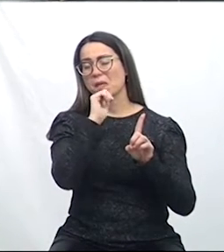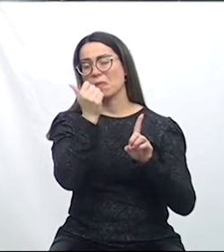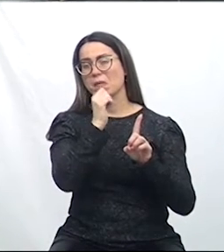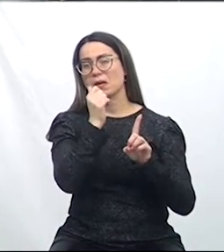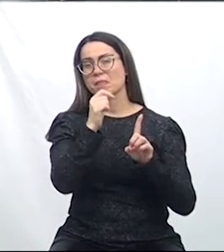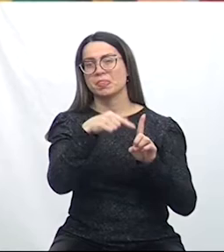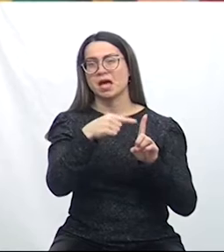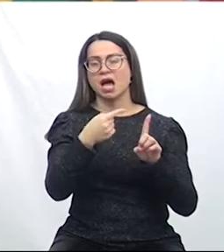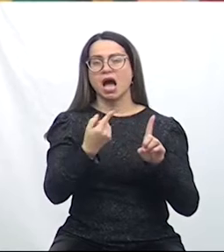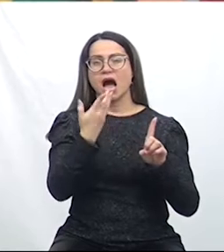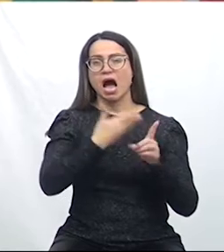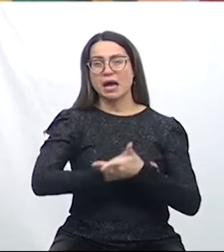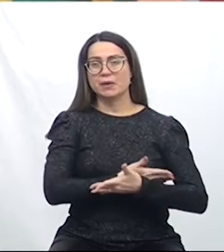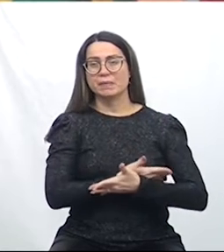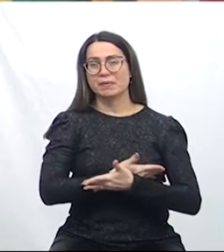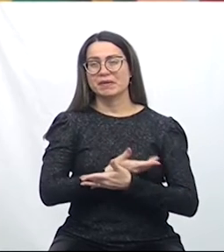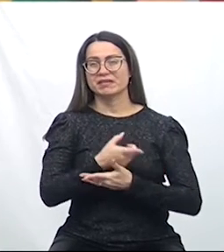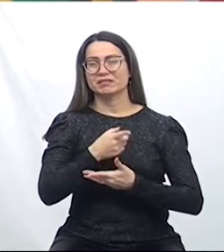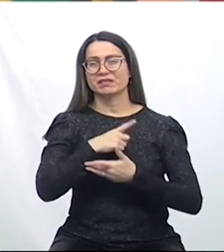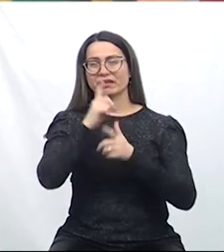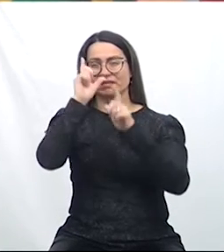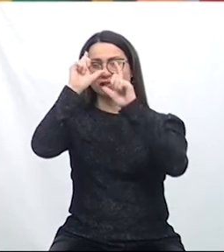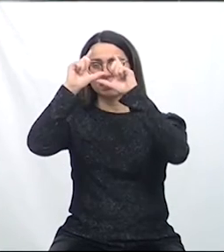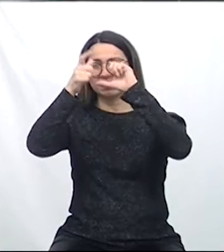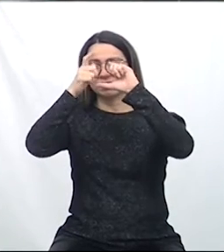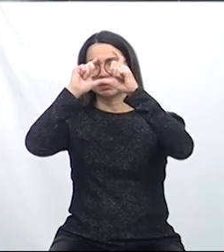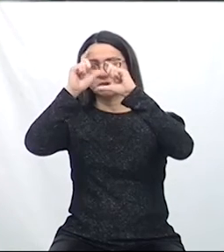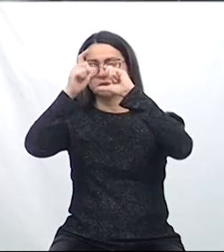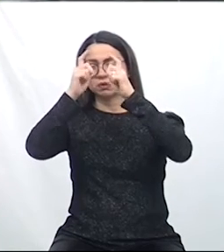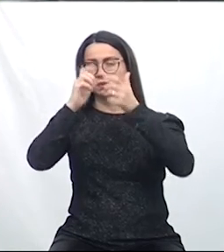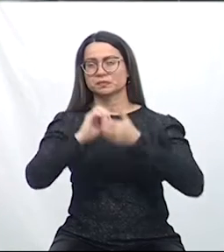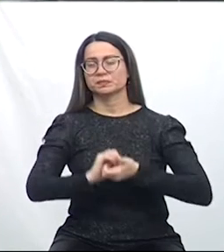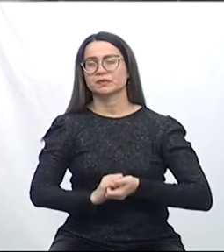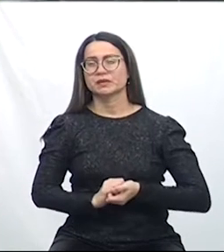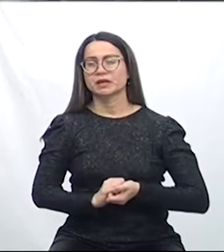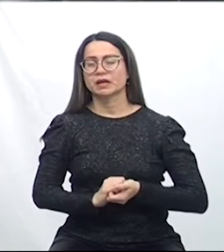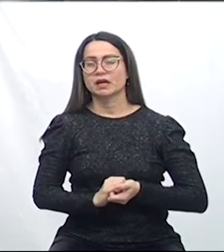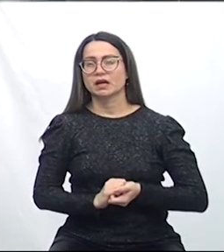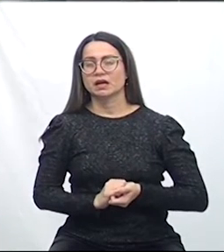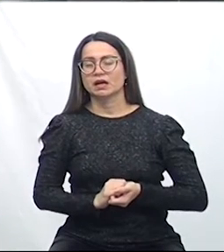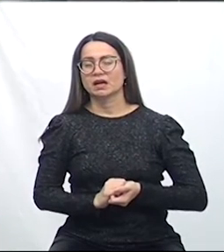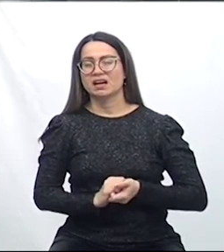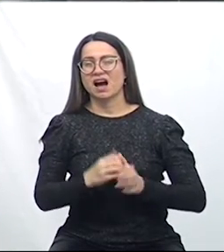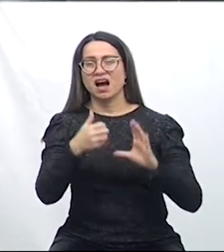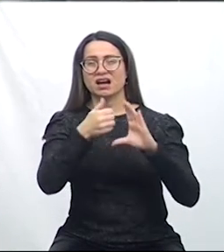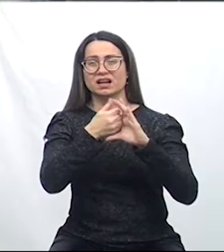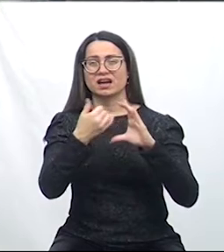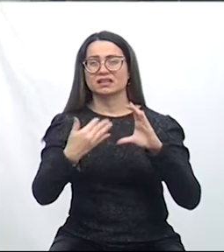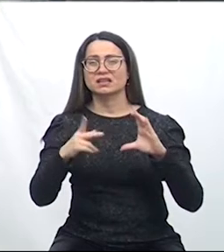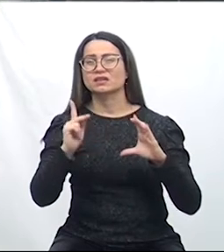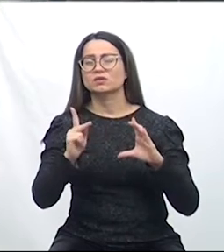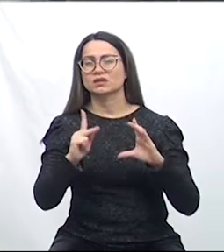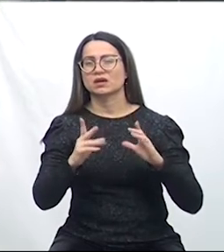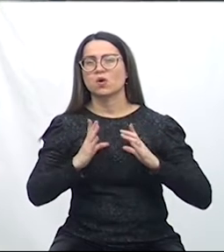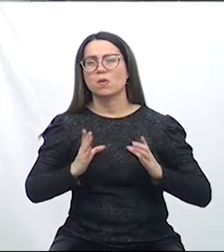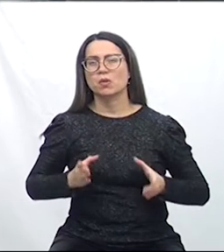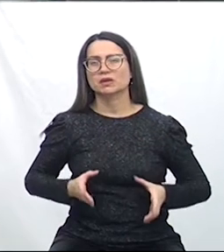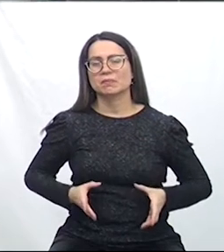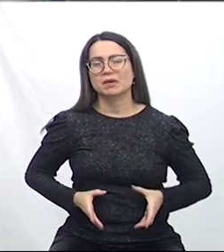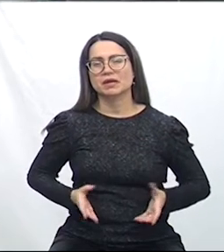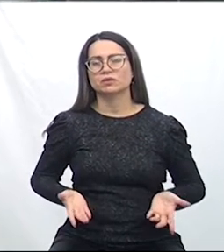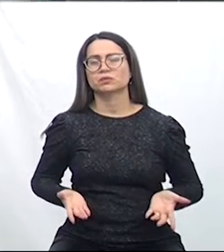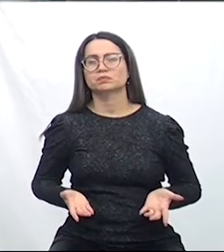Esse distúrbio ele é caracterizado por um contínuo de alterações físicas, mentais, comportamentais e